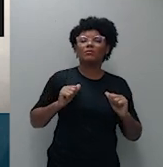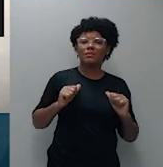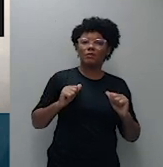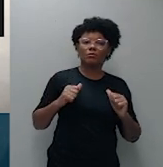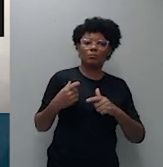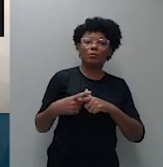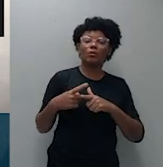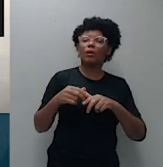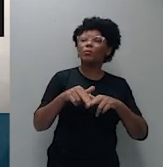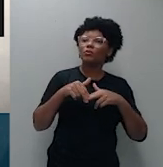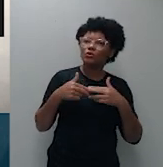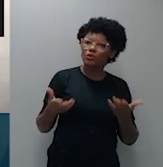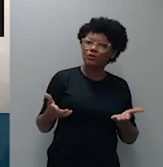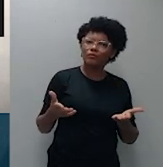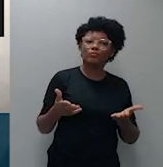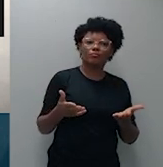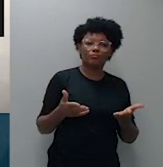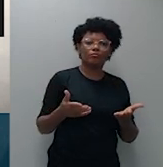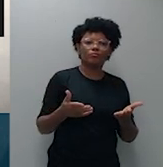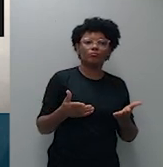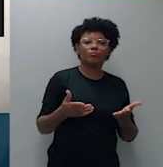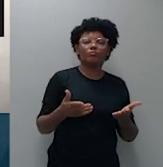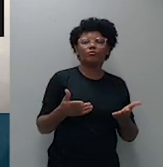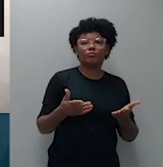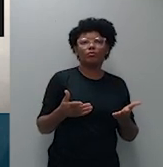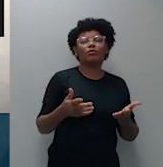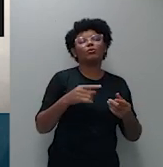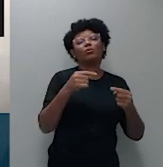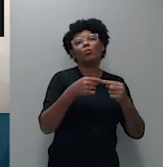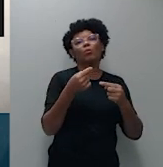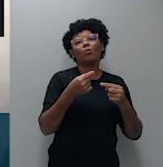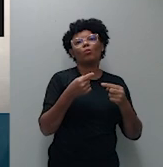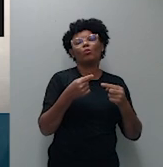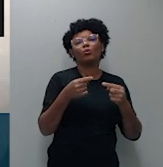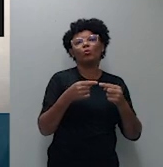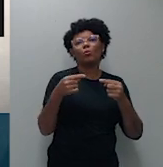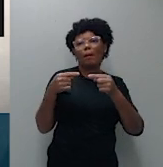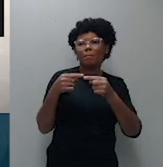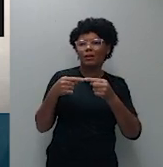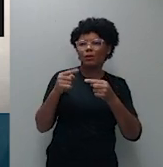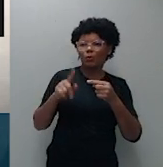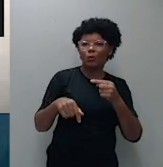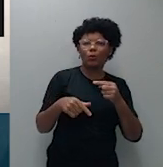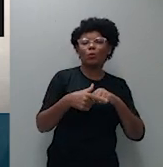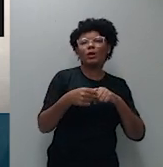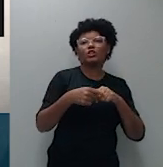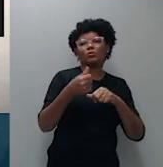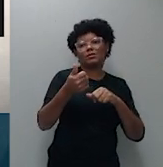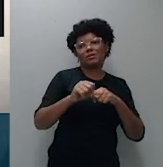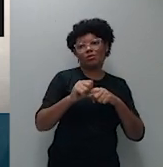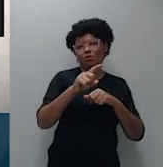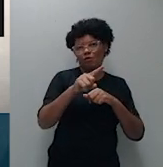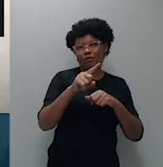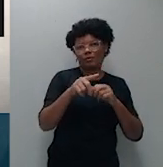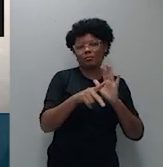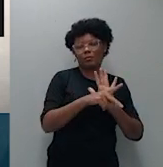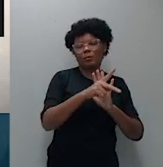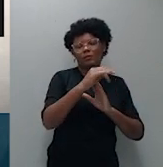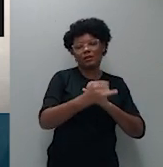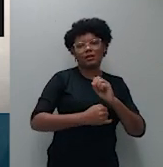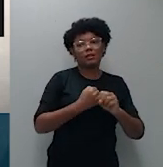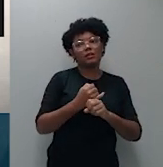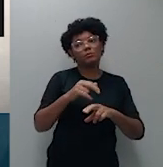missão por que motivo o Marco civil da internet não teria sido aplicado a espécie a omissão não foi